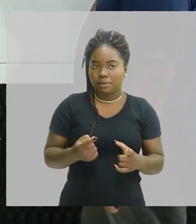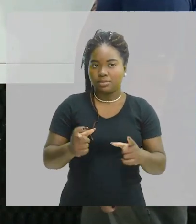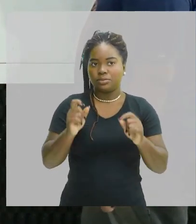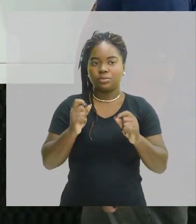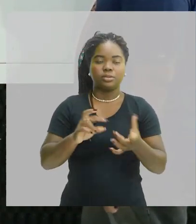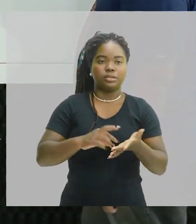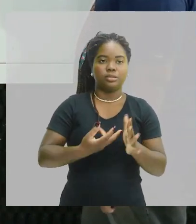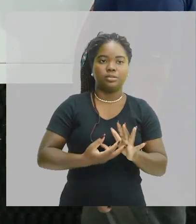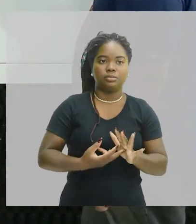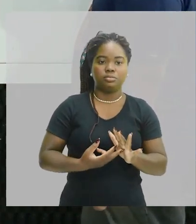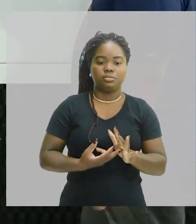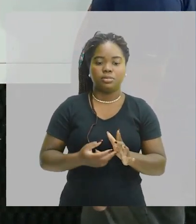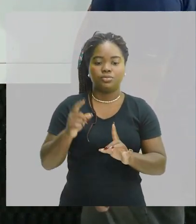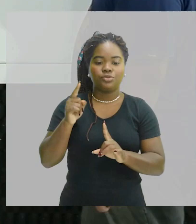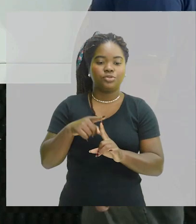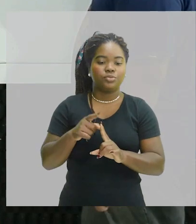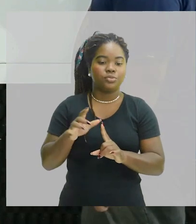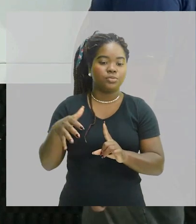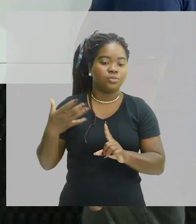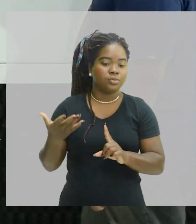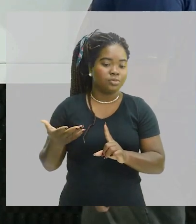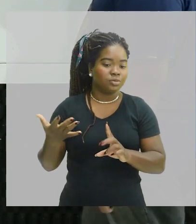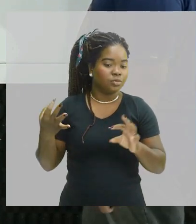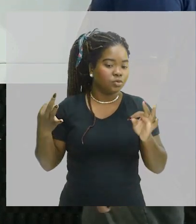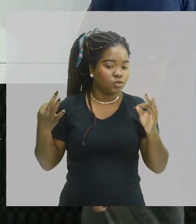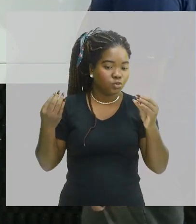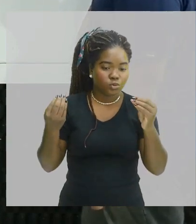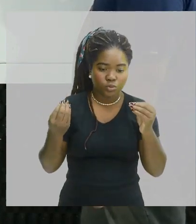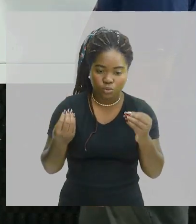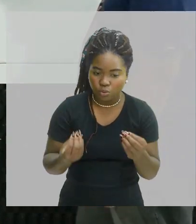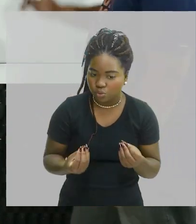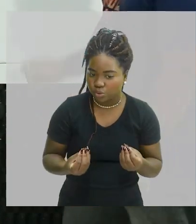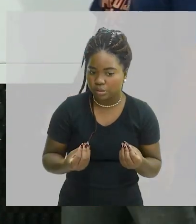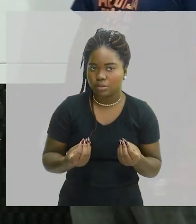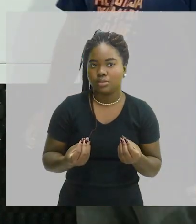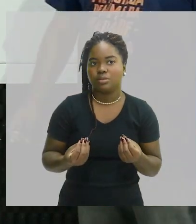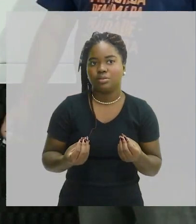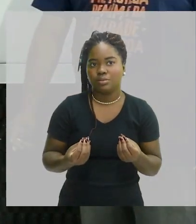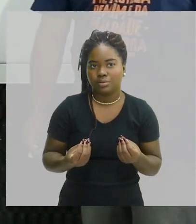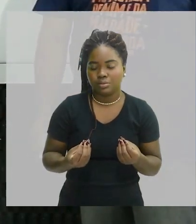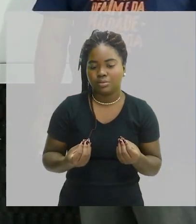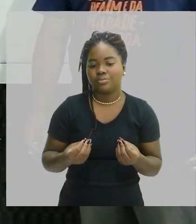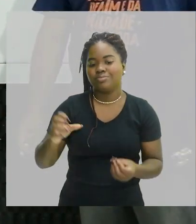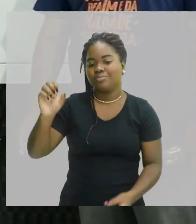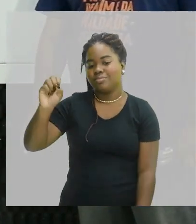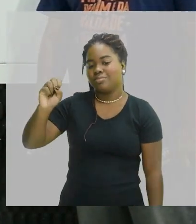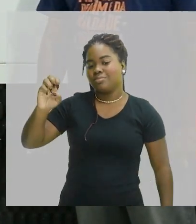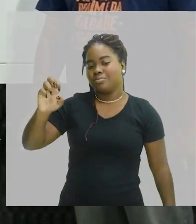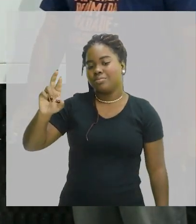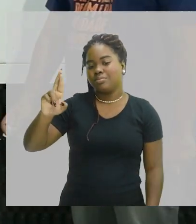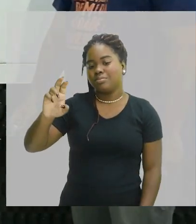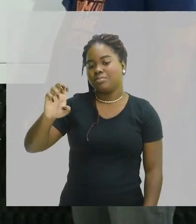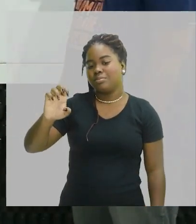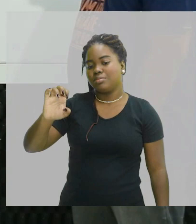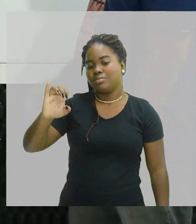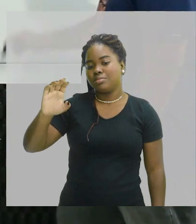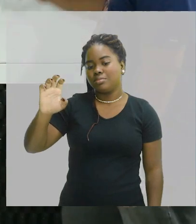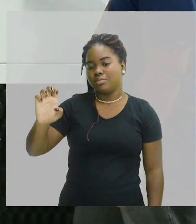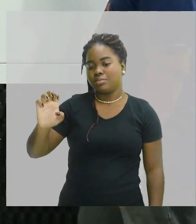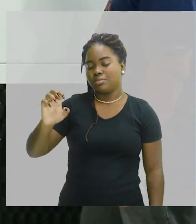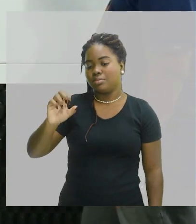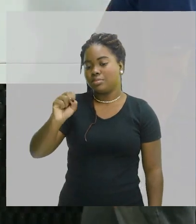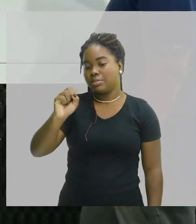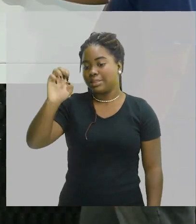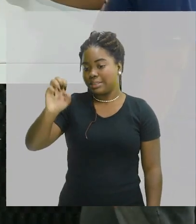verdade aqui está todo mundo em série, certo? A gente poderia